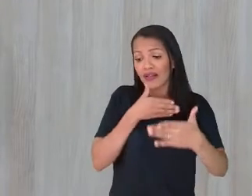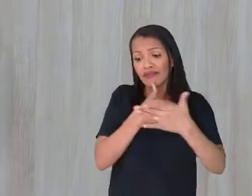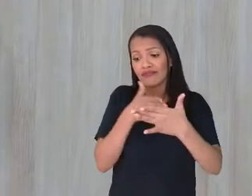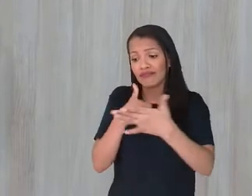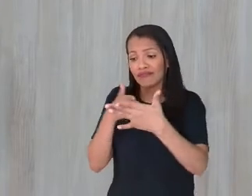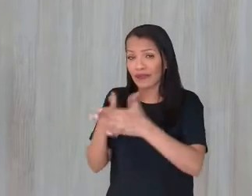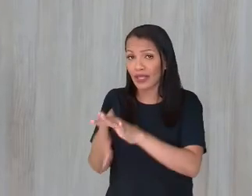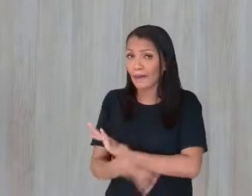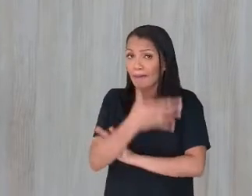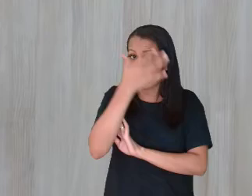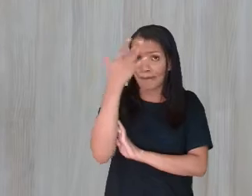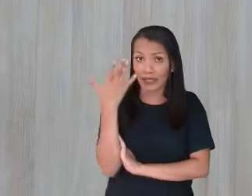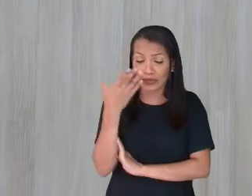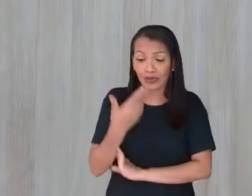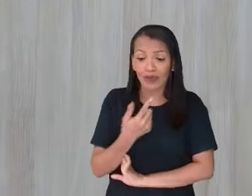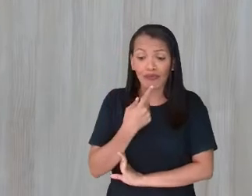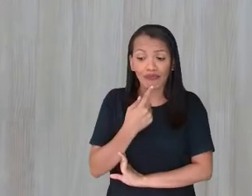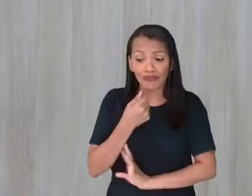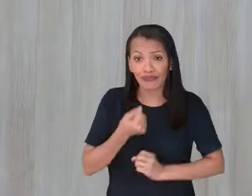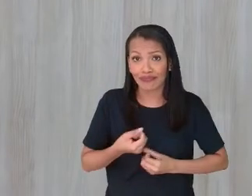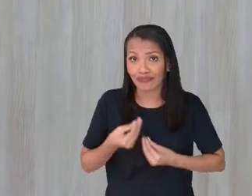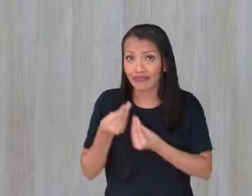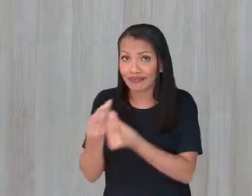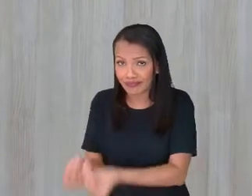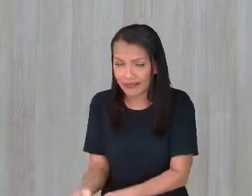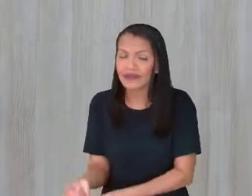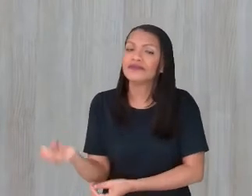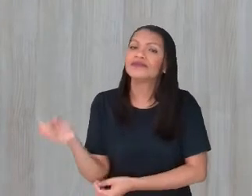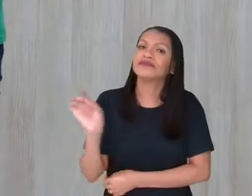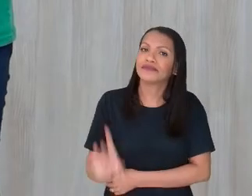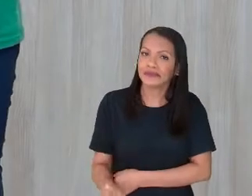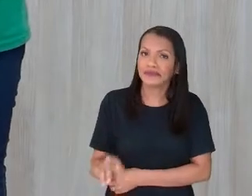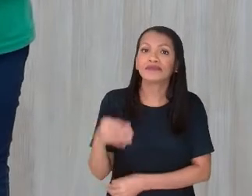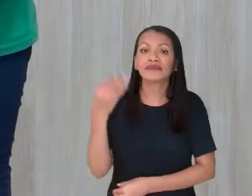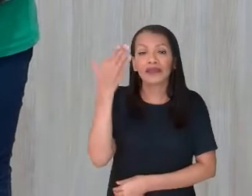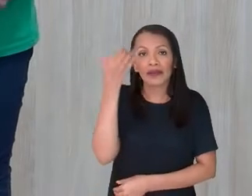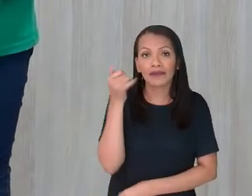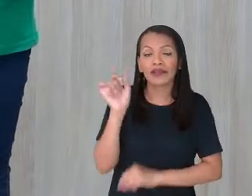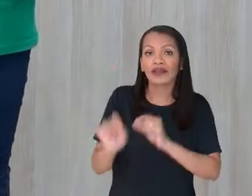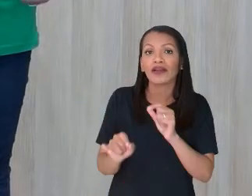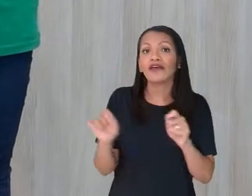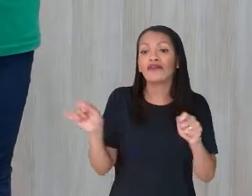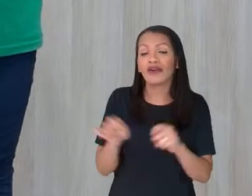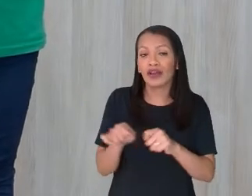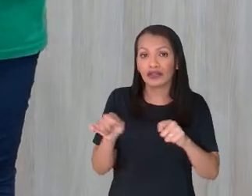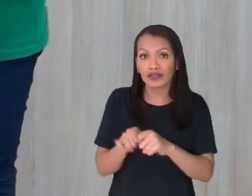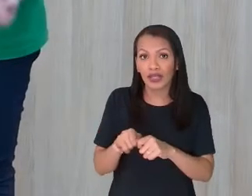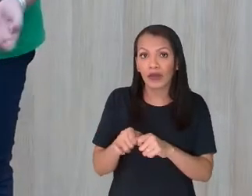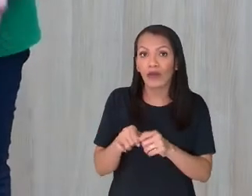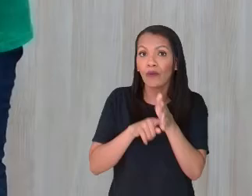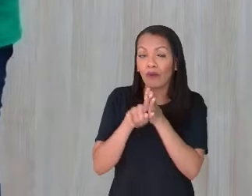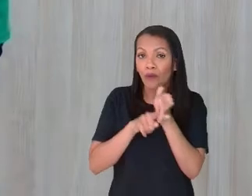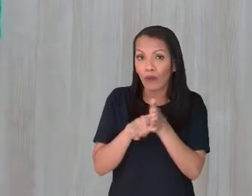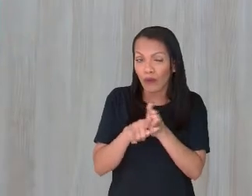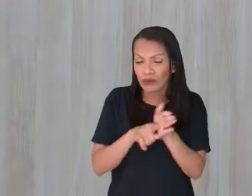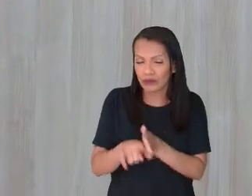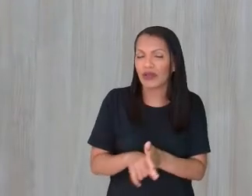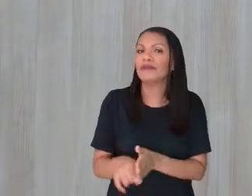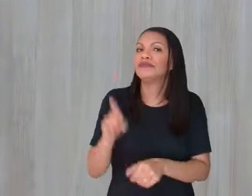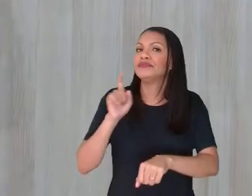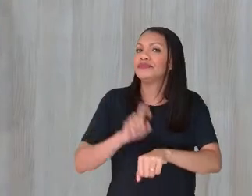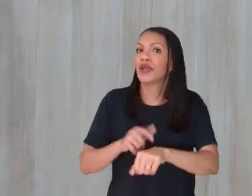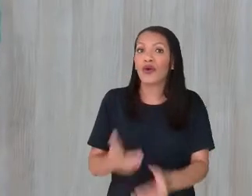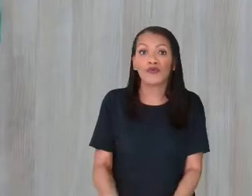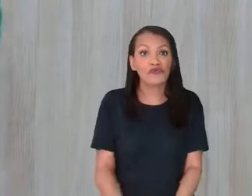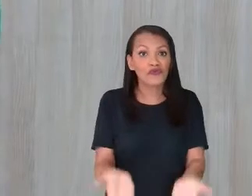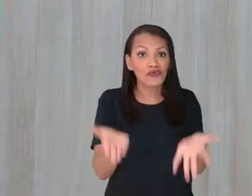essa pessoa doe. Mas vamos lá, só indo lá é que a gente vai saber, porque vamos fazer um exame na hora. Mas agora, pessoal, venham comigo.